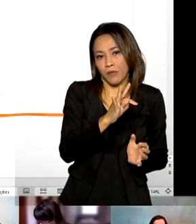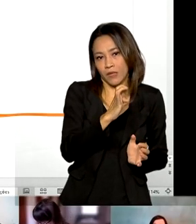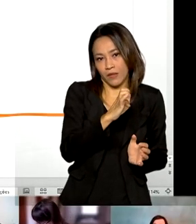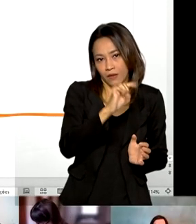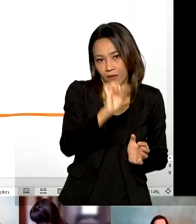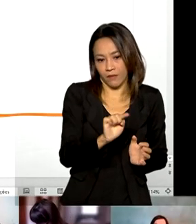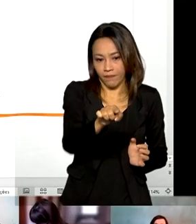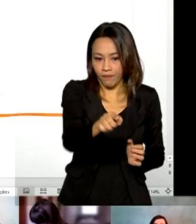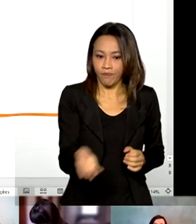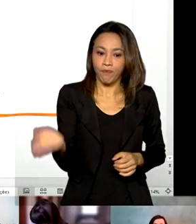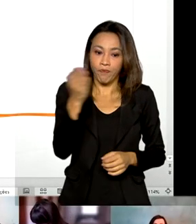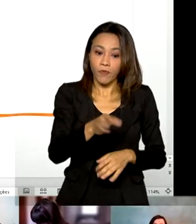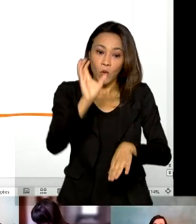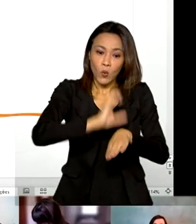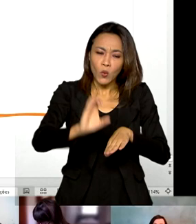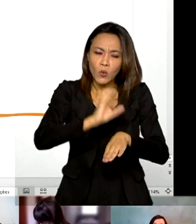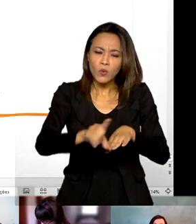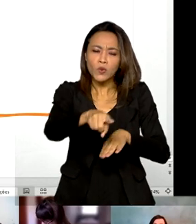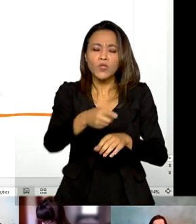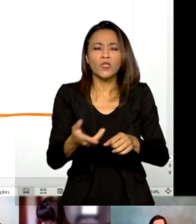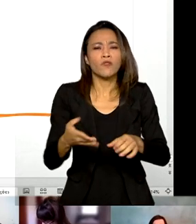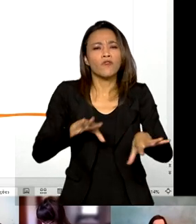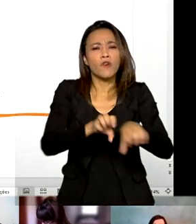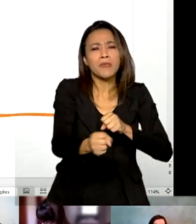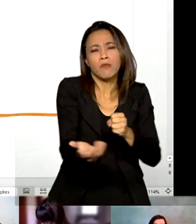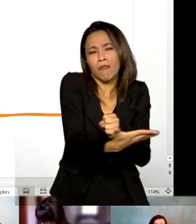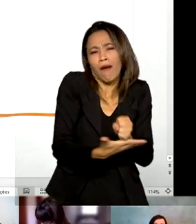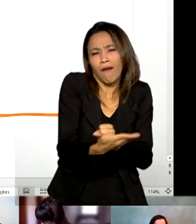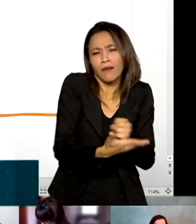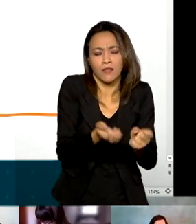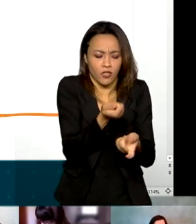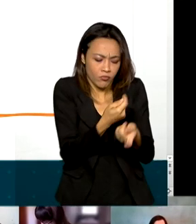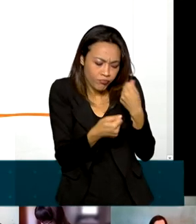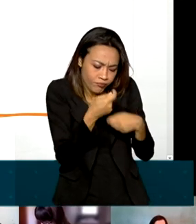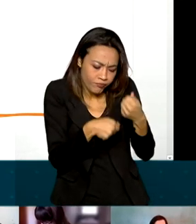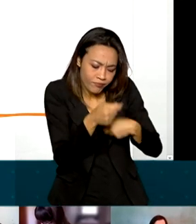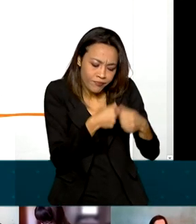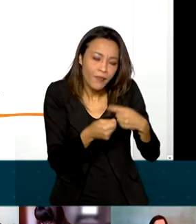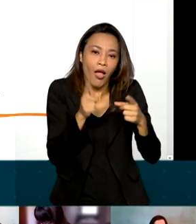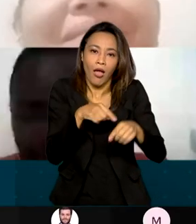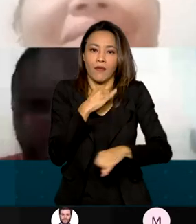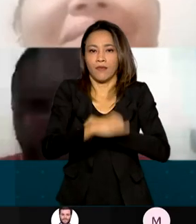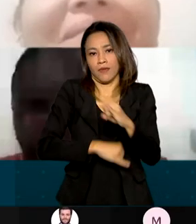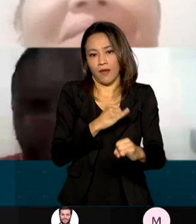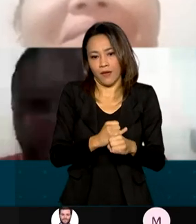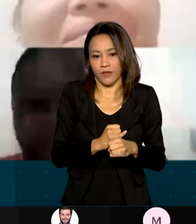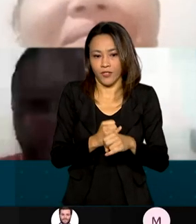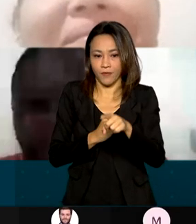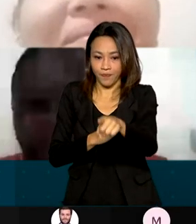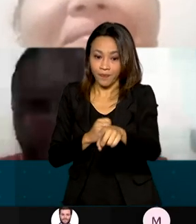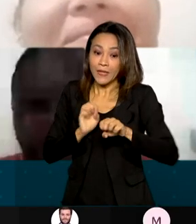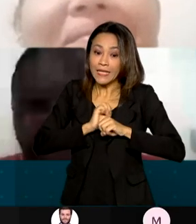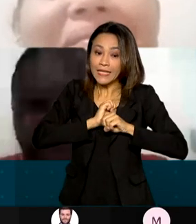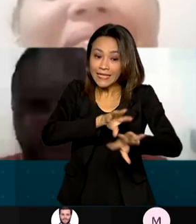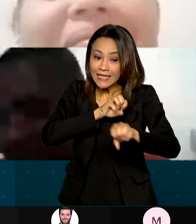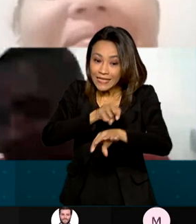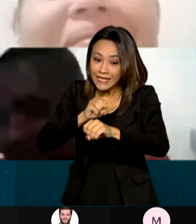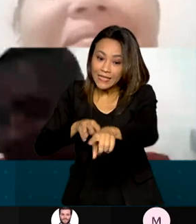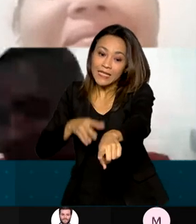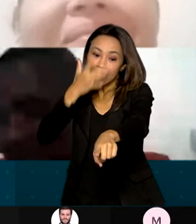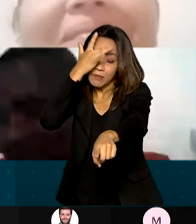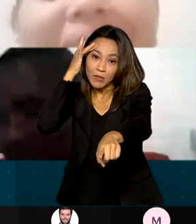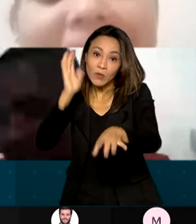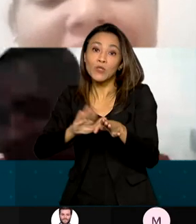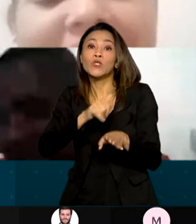O curso de formação básica em gestão de finanças pessoais é pela internet e ensina aos migrantes